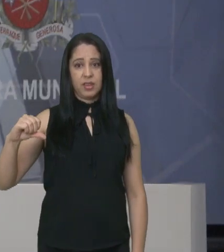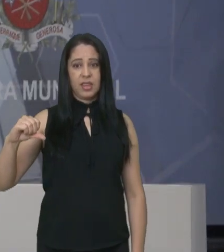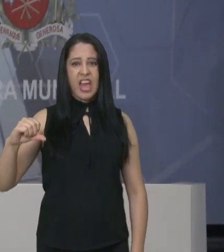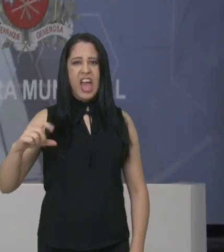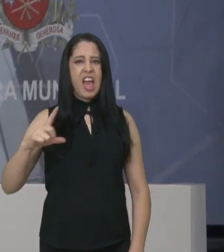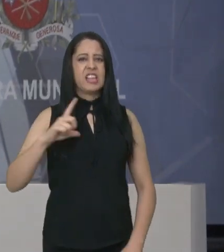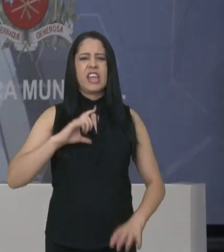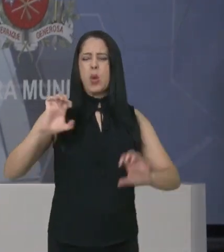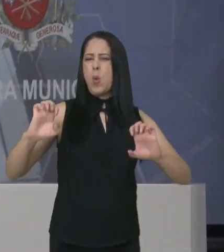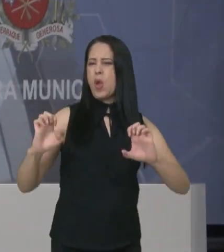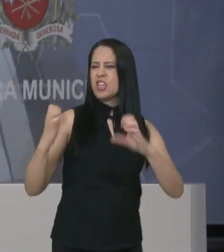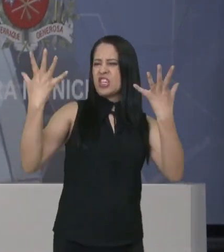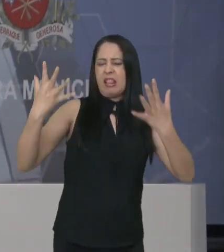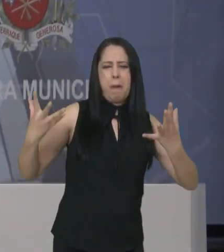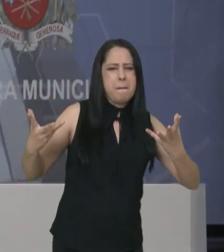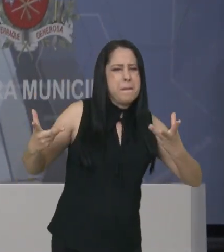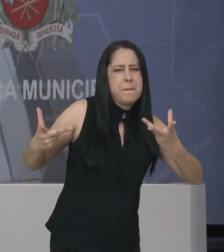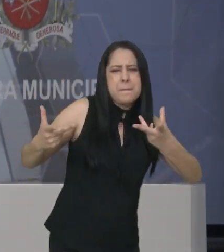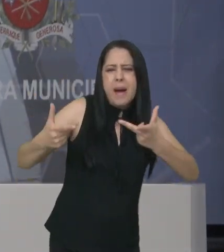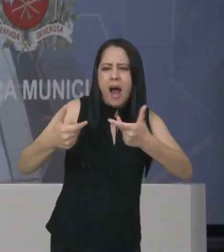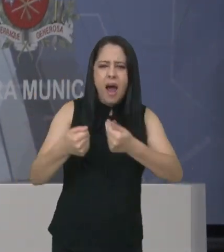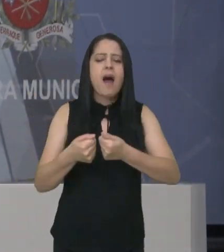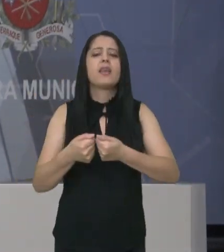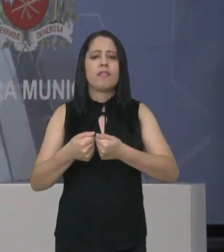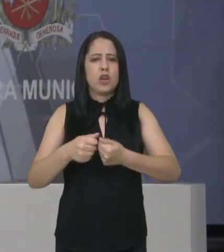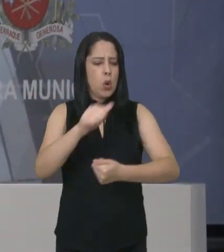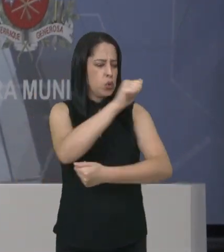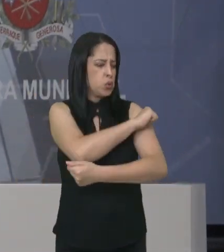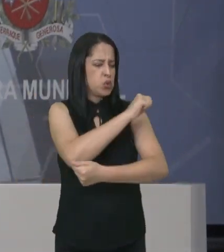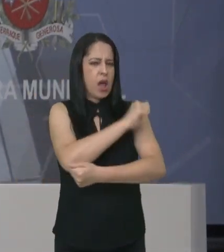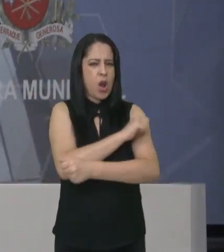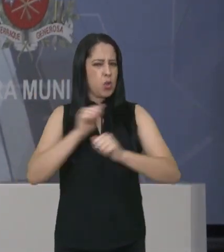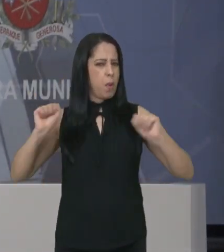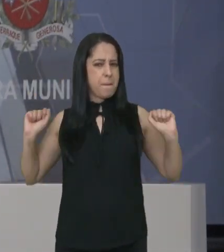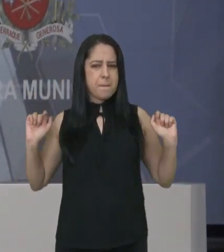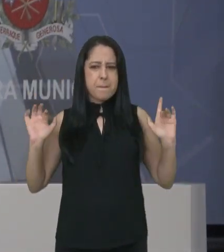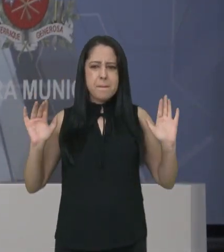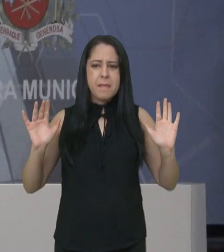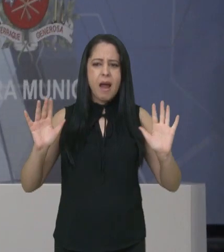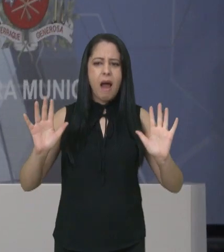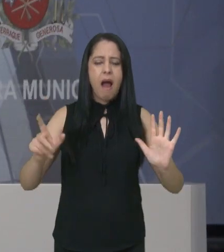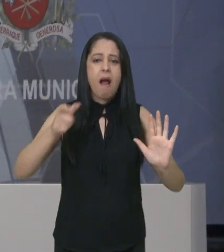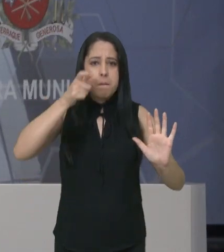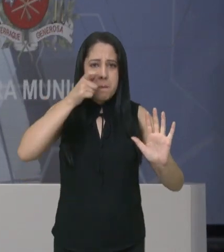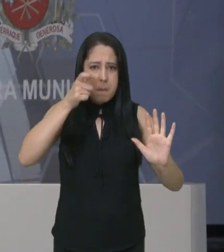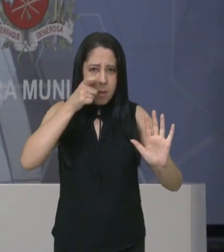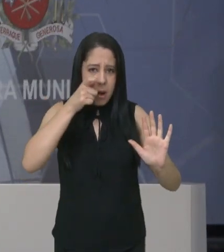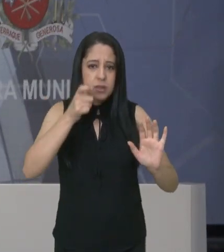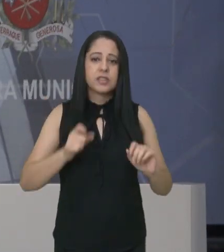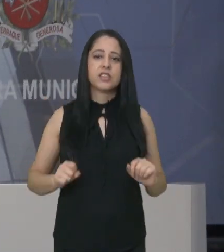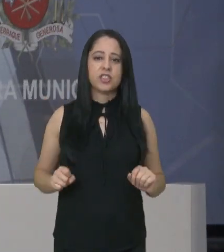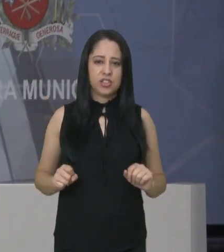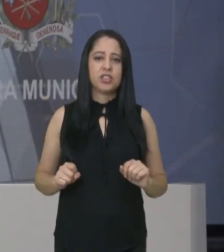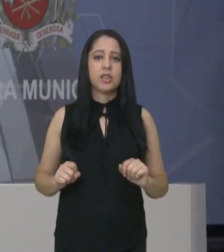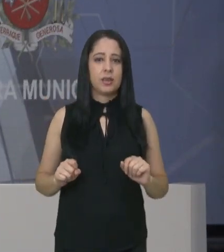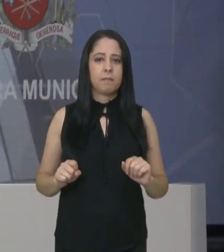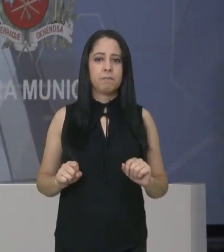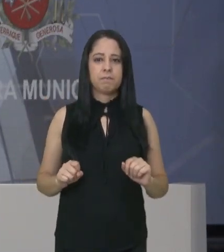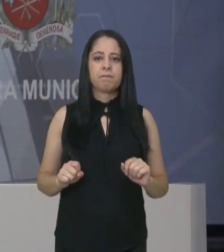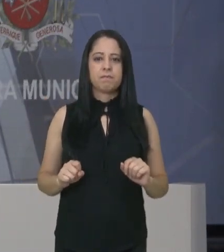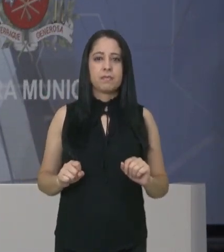um evento gigantesco, enquanto ainda dirigia o Departamento de Esporte Educacional, fizemos um